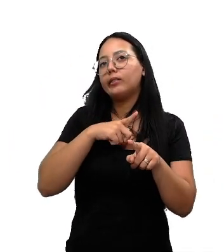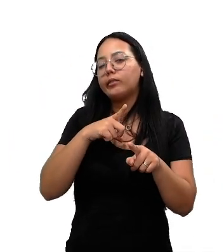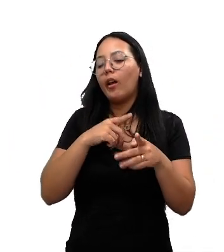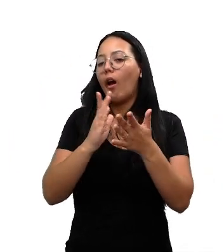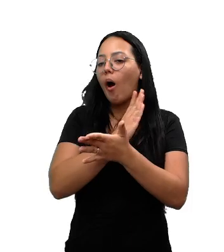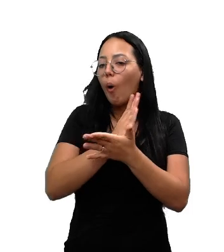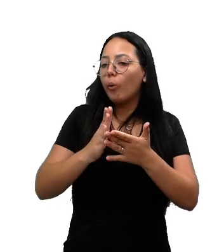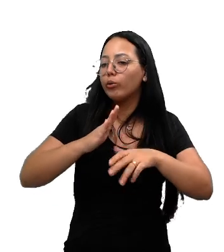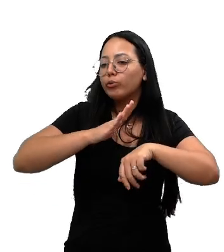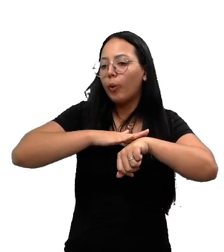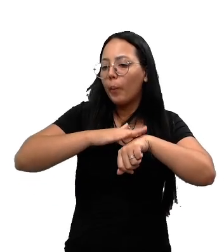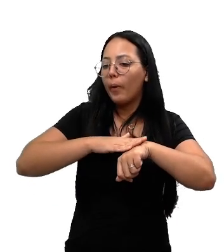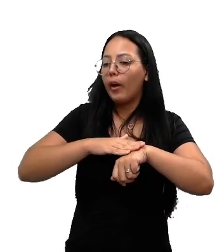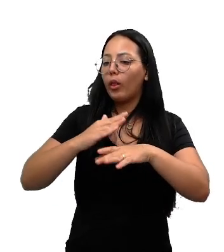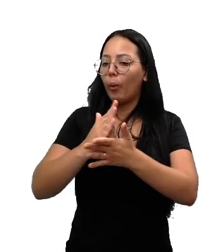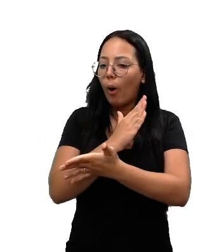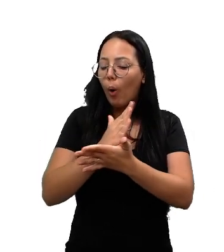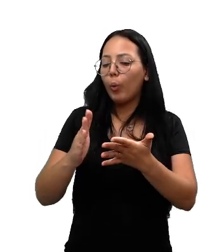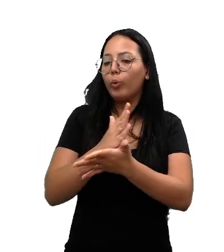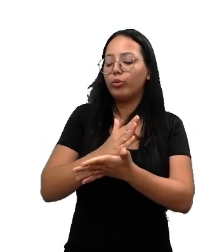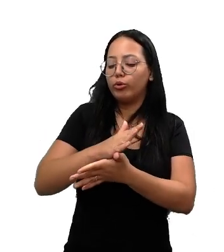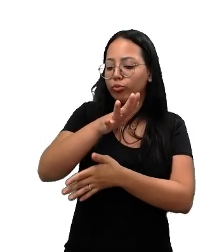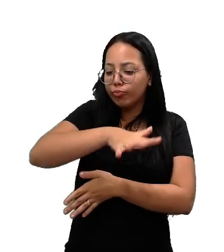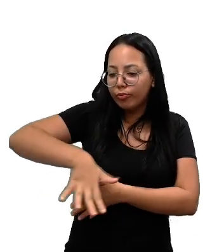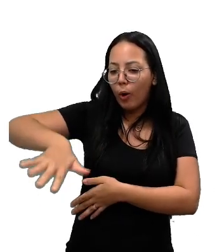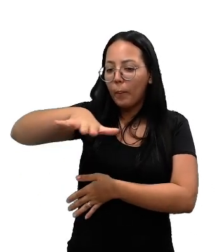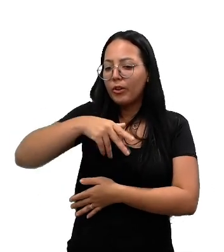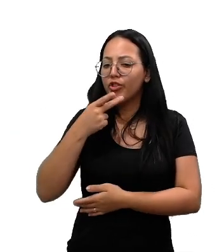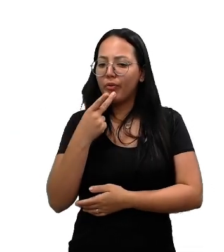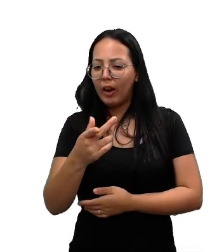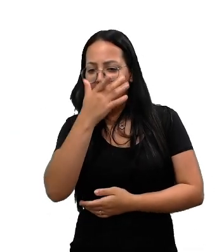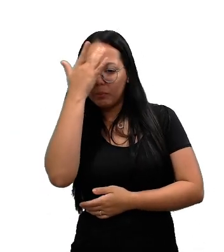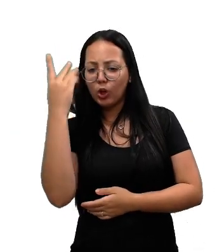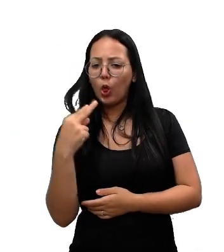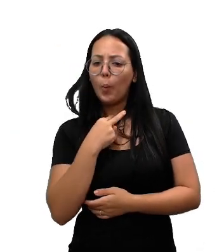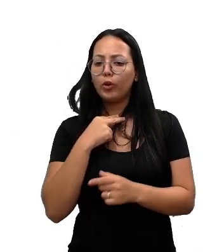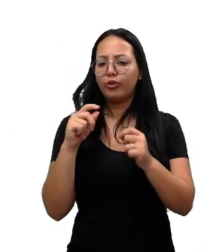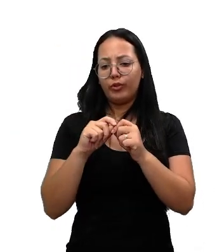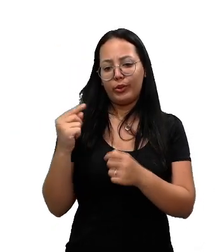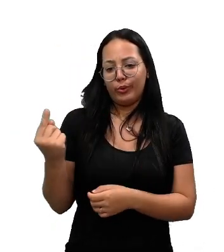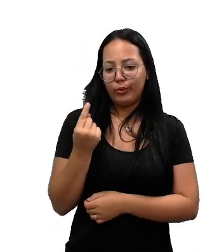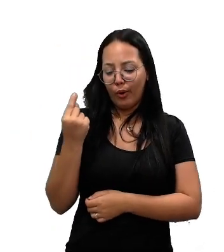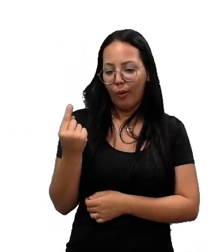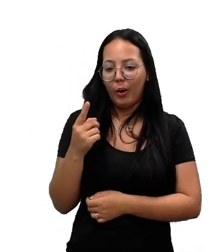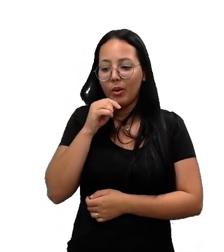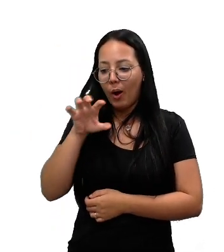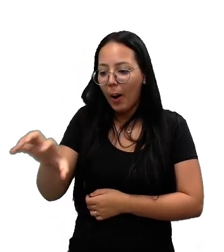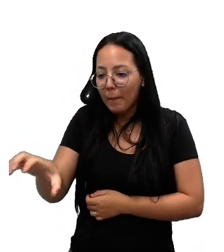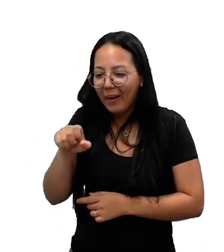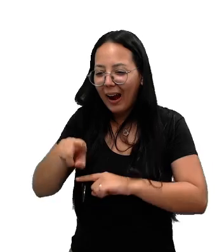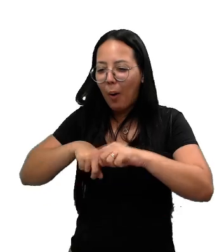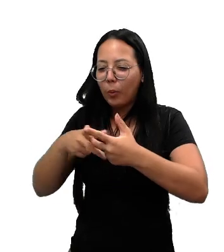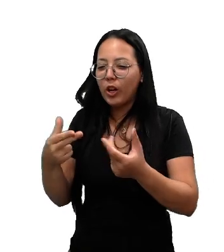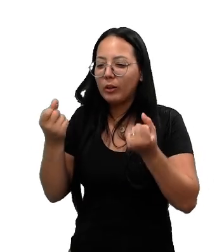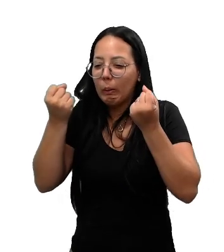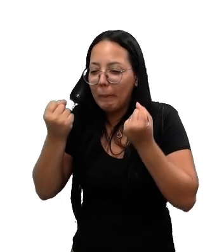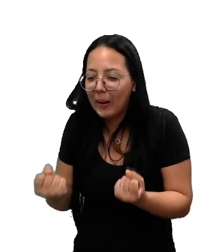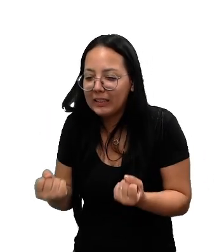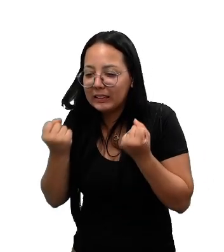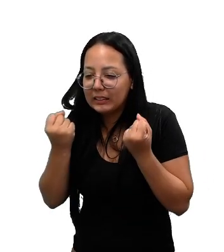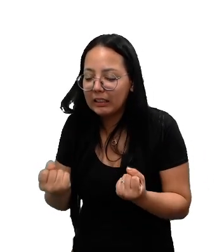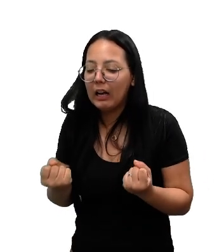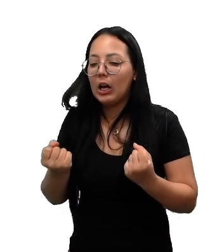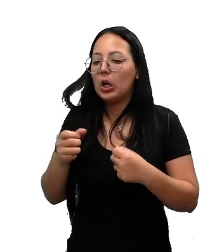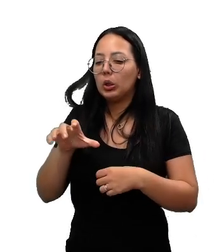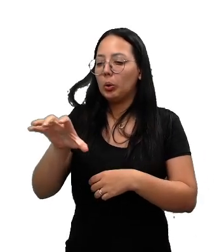algumas situações, alguns cenários que eles dizem que a pessoa não pode fazer só. Então, vai pegar um objeto muito pesado, um objeto